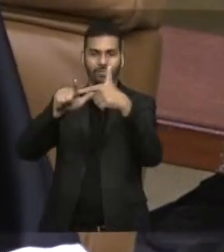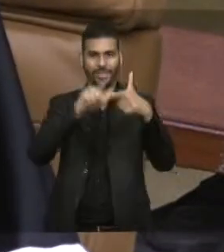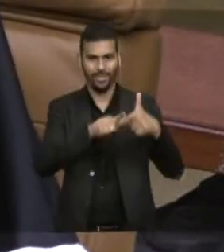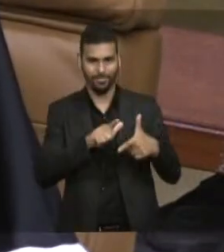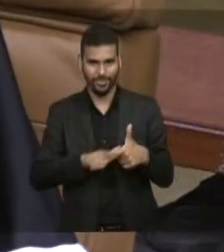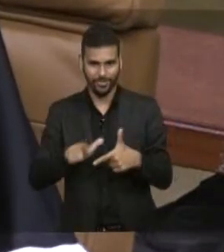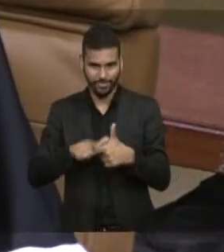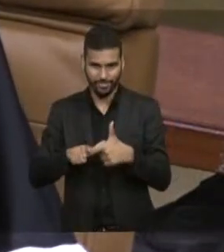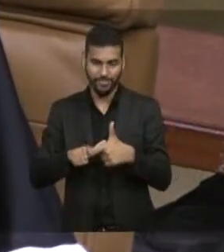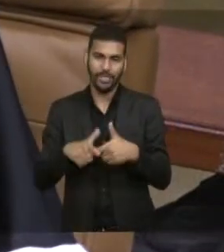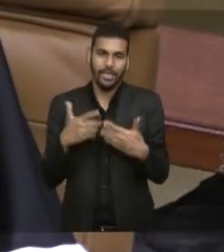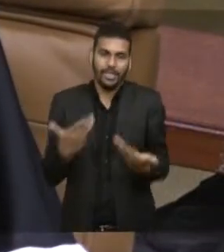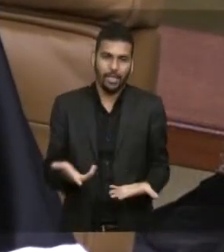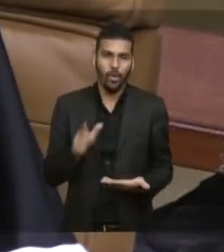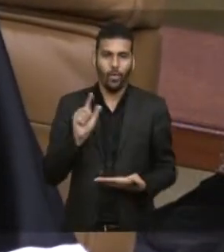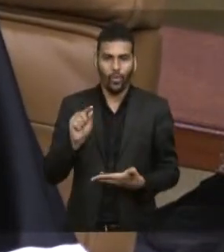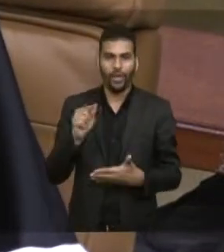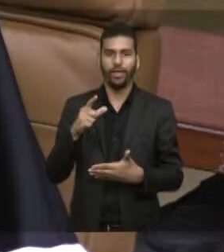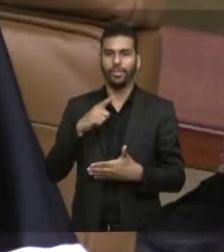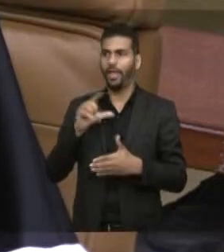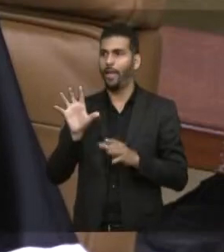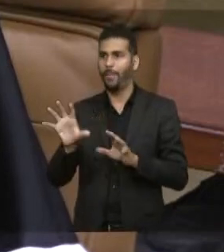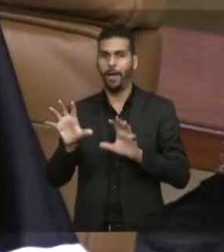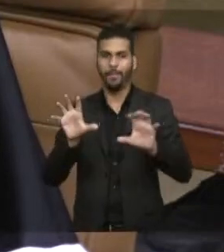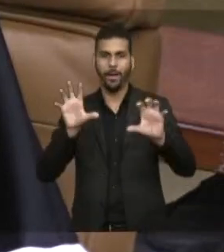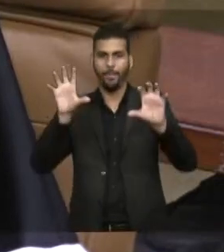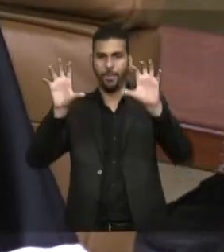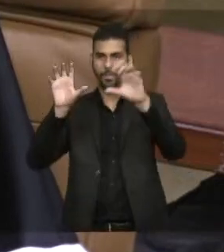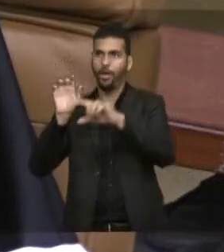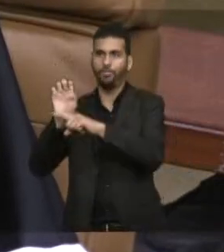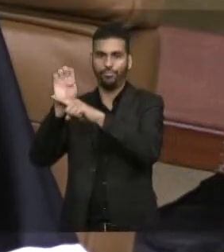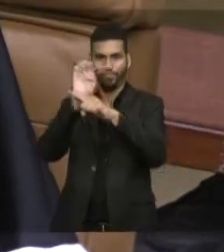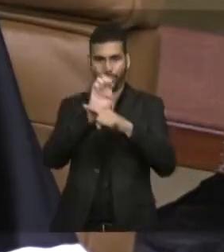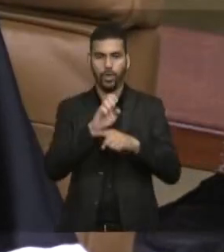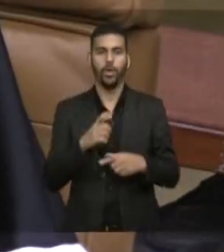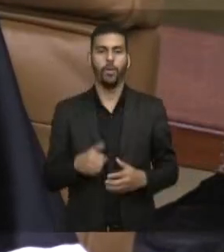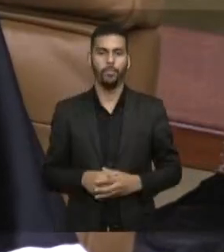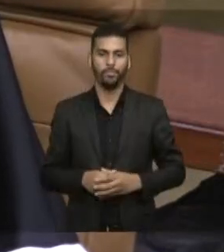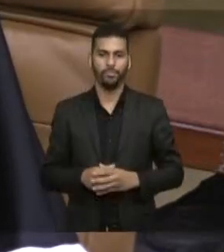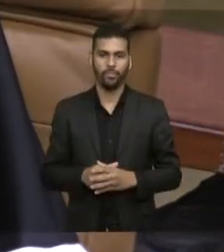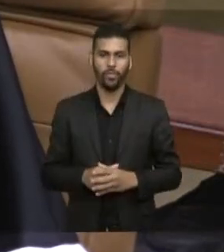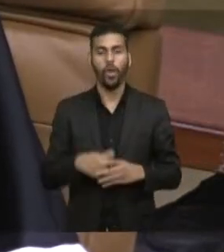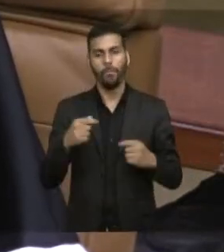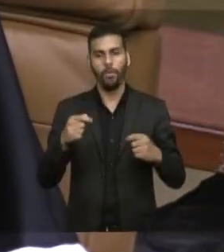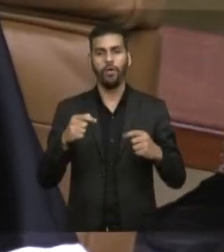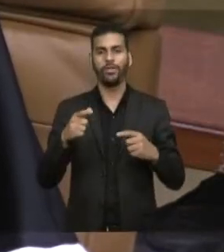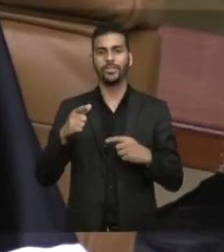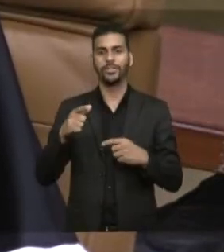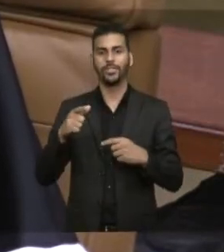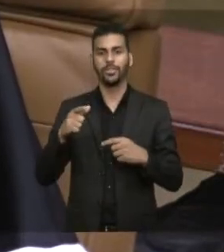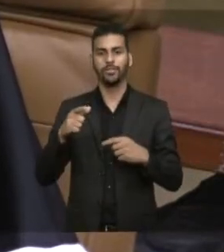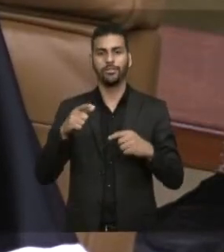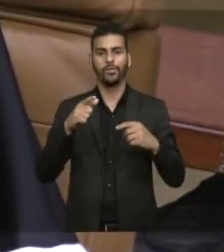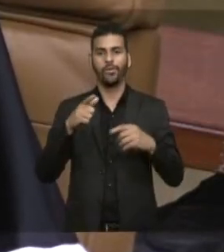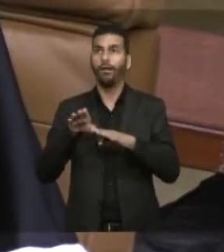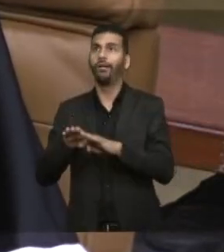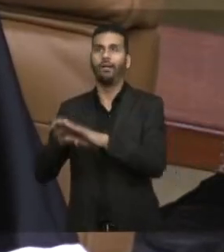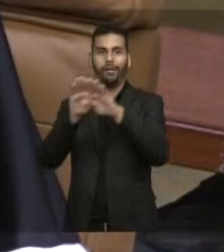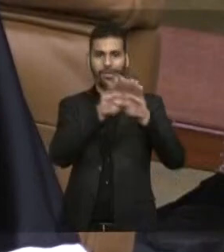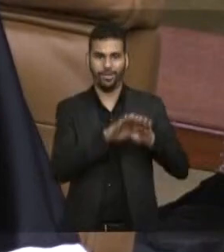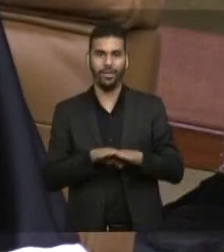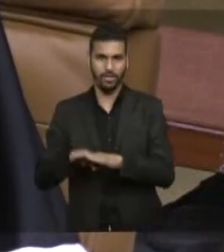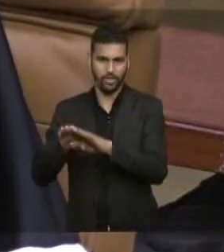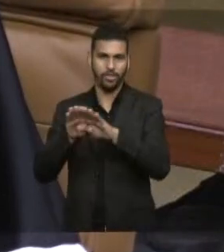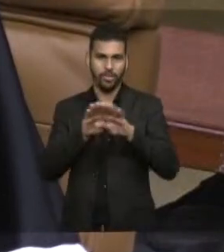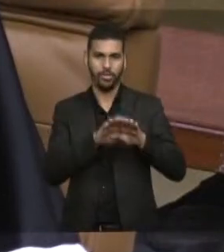perspectiva essa distribuição pode se dar em sentidos horizontal ou em sentido vertical levando em conta